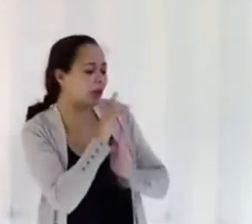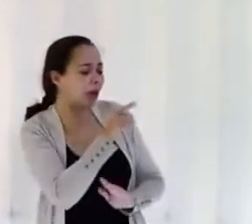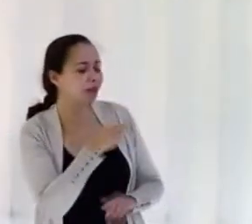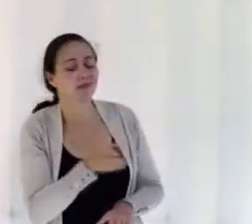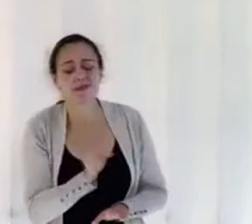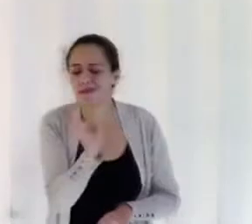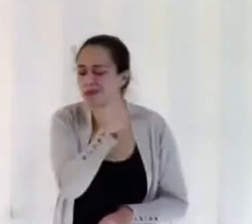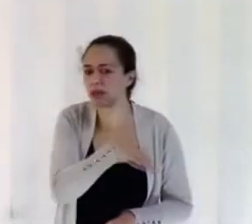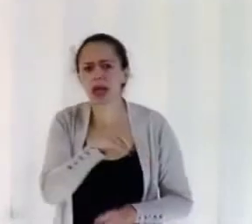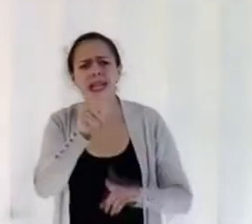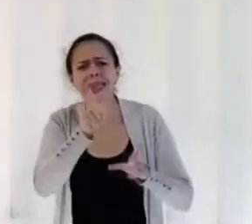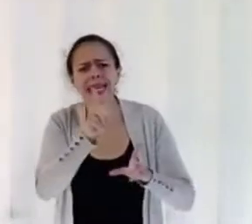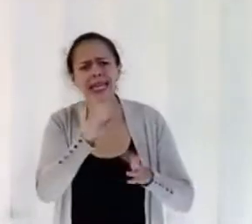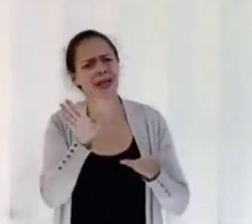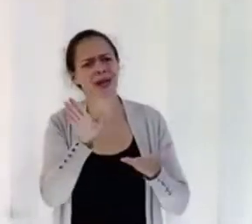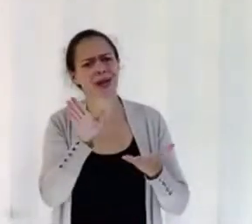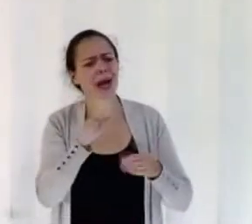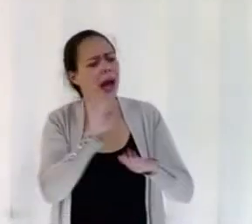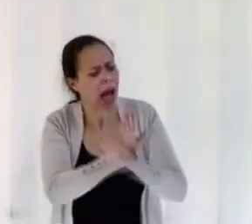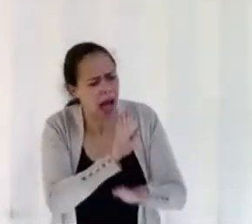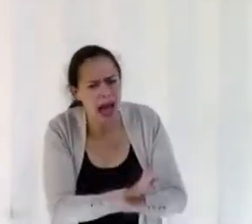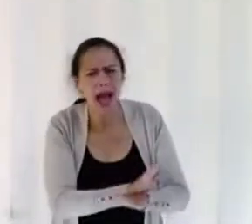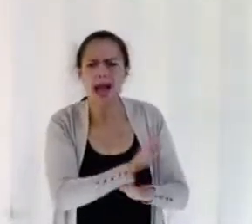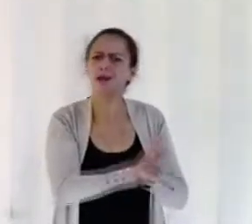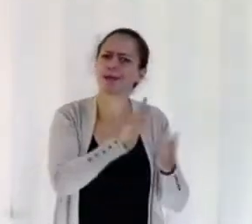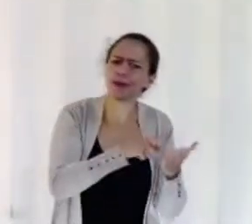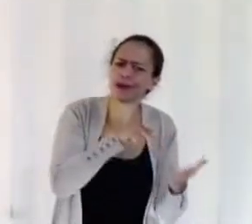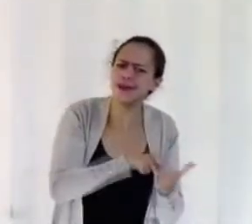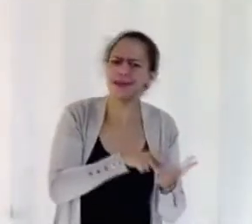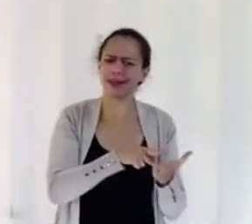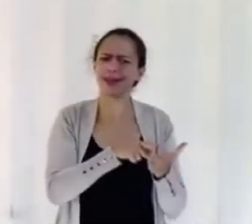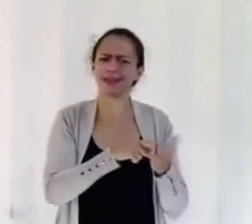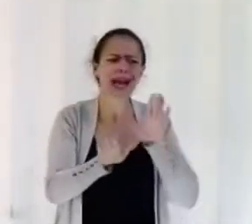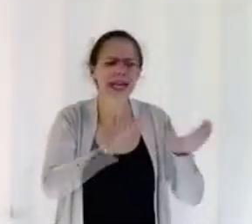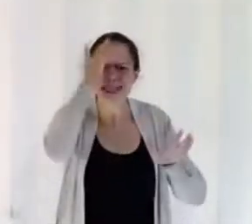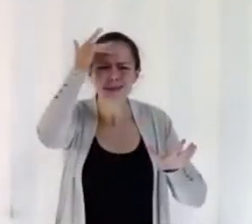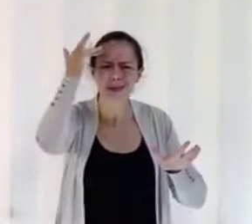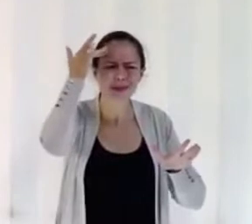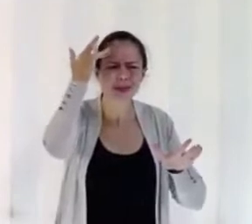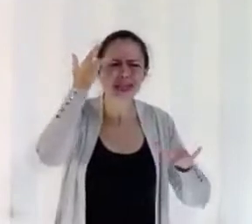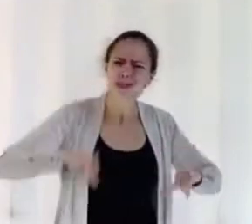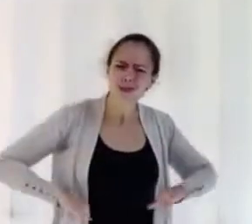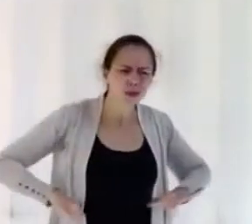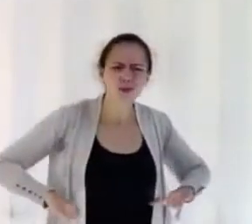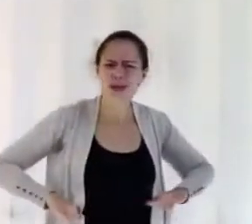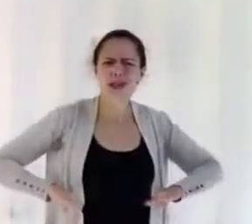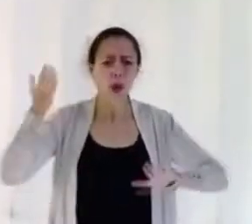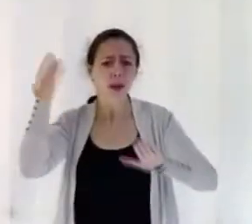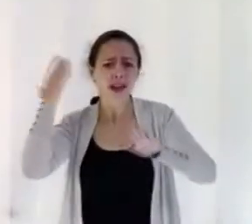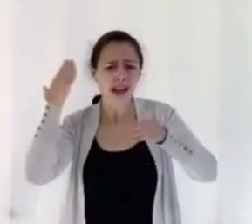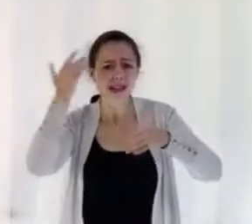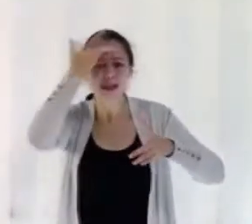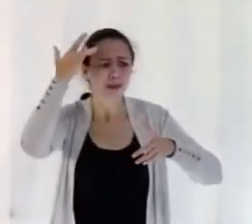eram encarcerados porque pregavam o Evangelho, daqueles que eram maltratados porque ao pregar o Evangelho